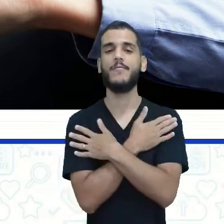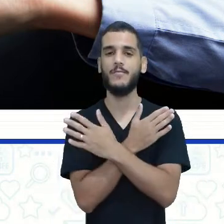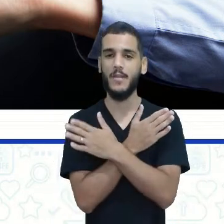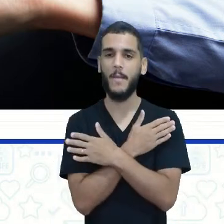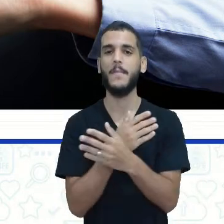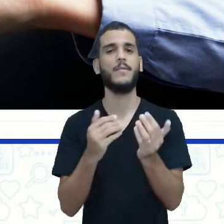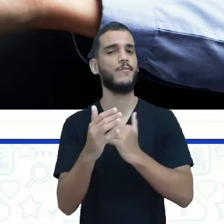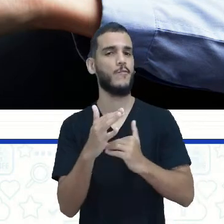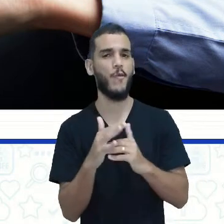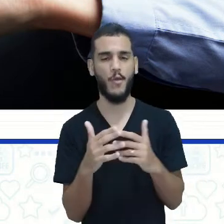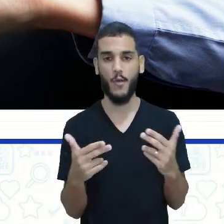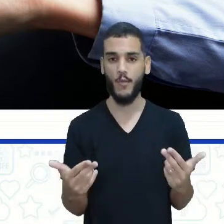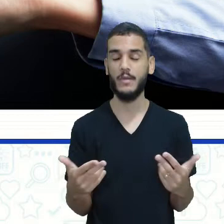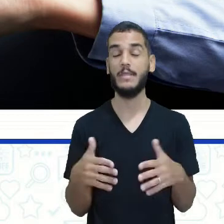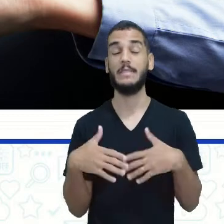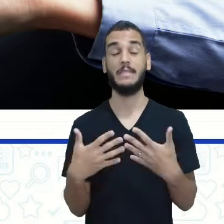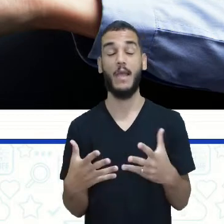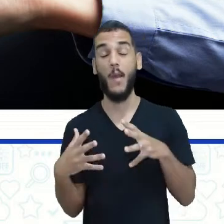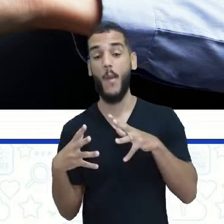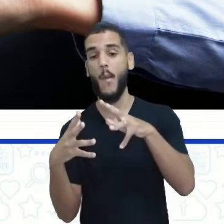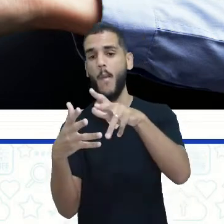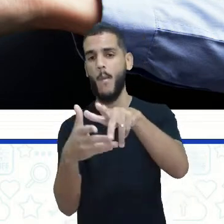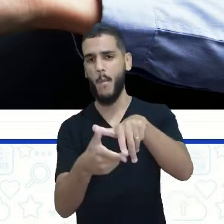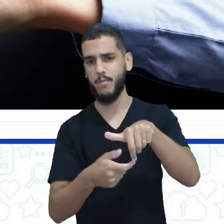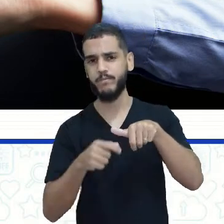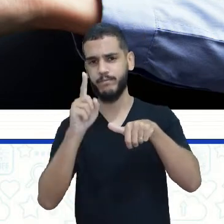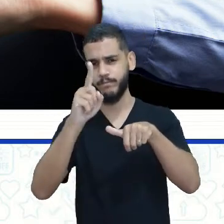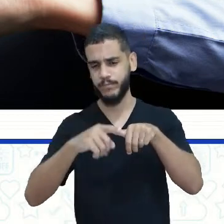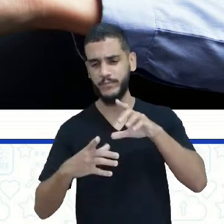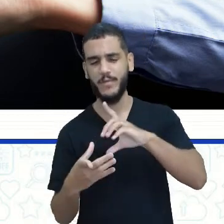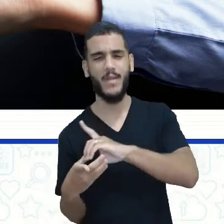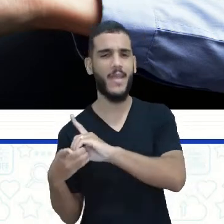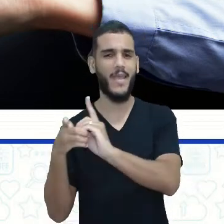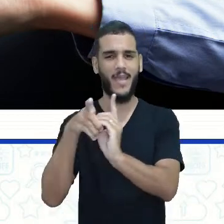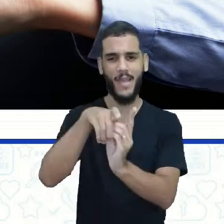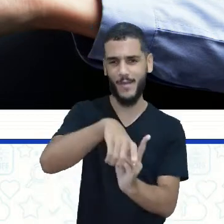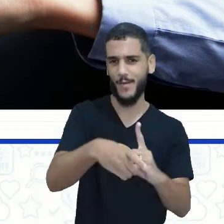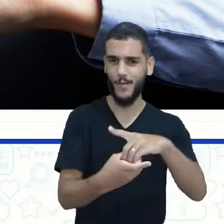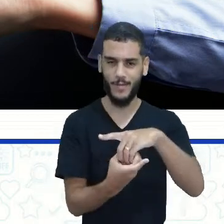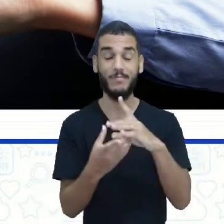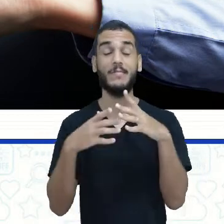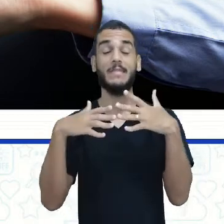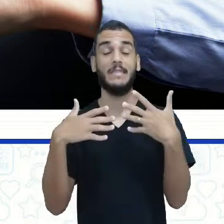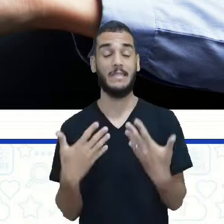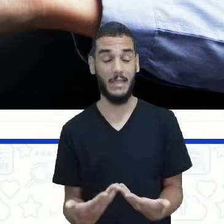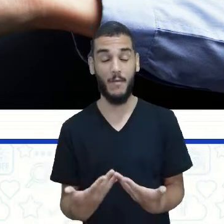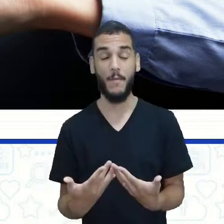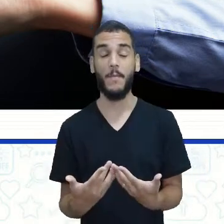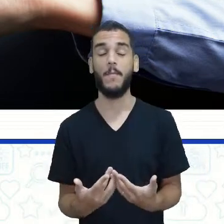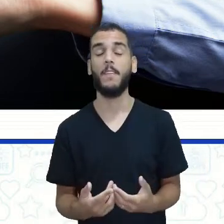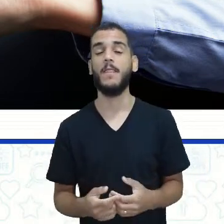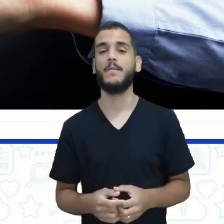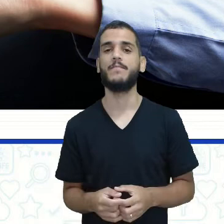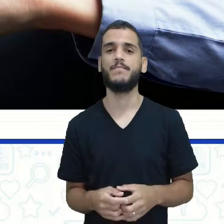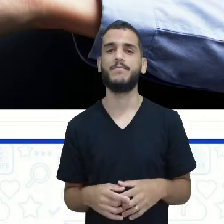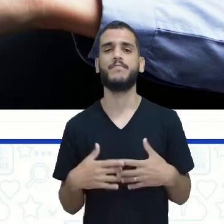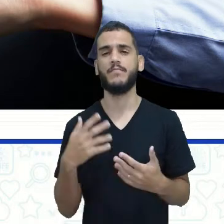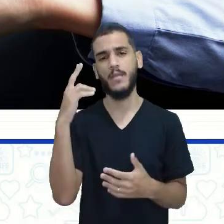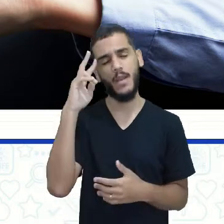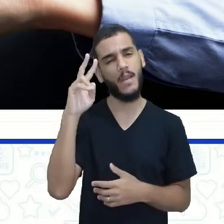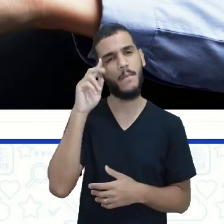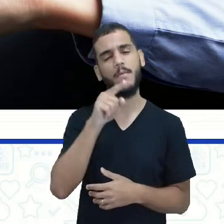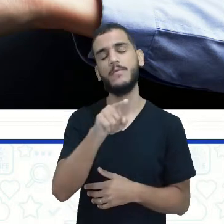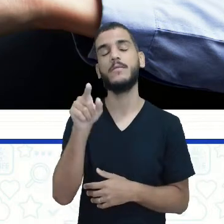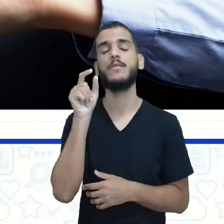sustentando o mundo, né? O mundo é interligado, conectado, a questão da conectividade, o que o senhor falava aí. Né? E lembrar também